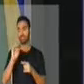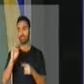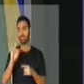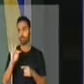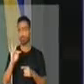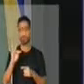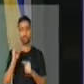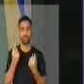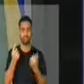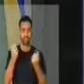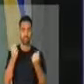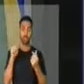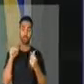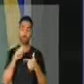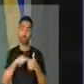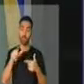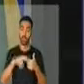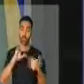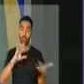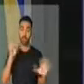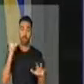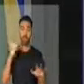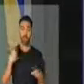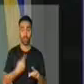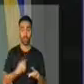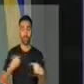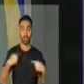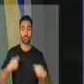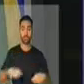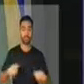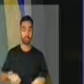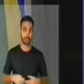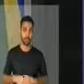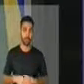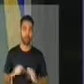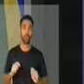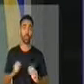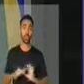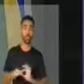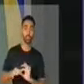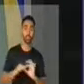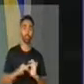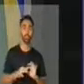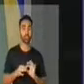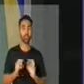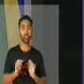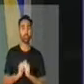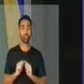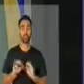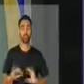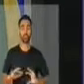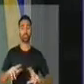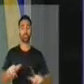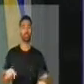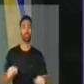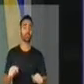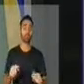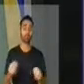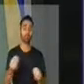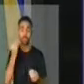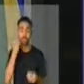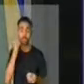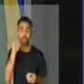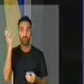um problema que a gente precisa, secretário Francisco, de maneira conjunta, com todos à mesa, buscar